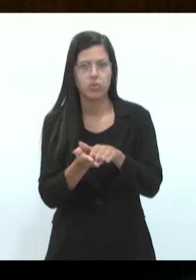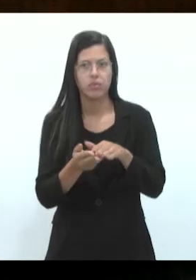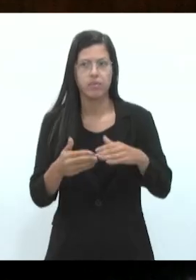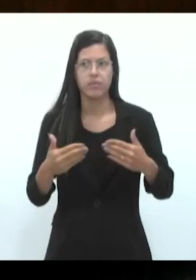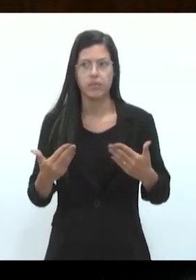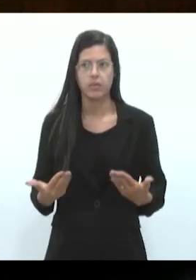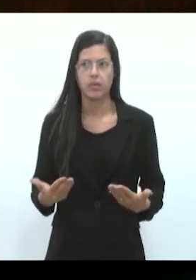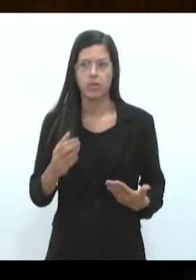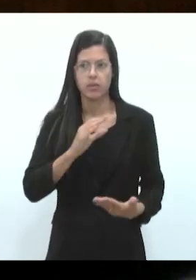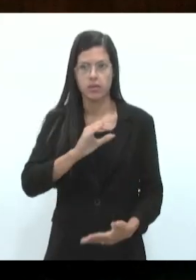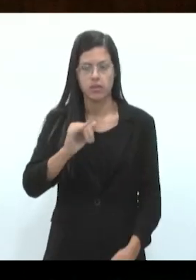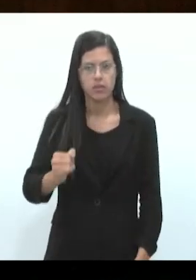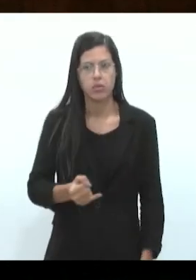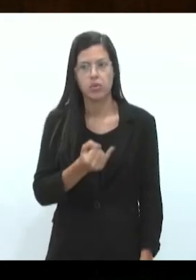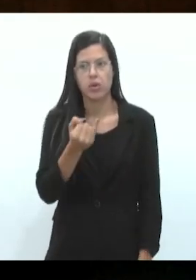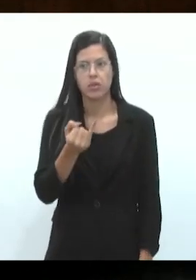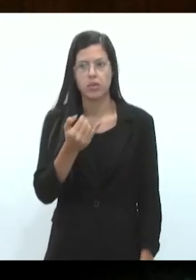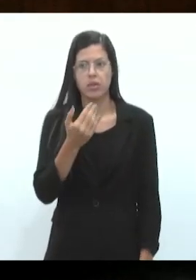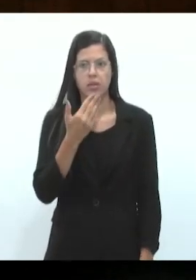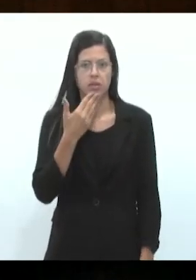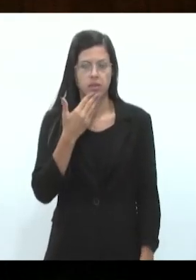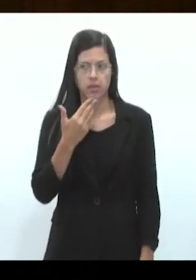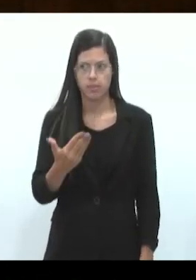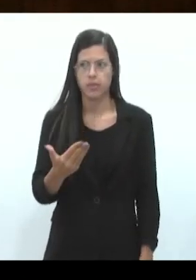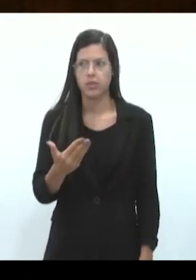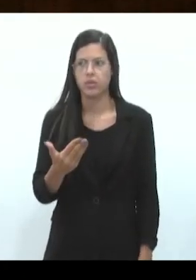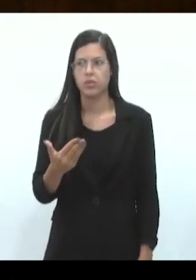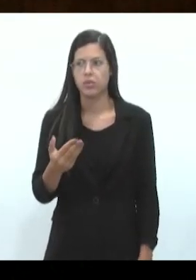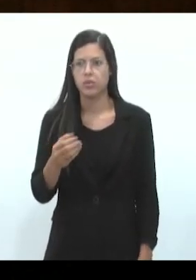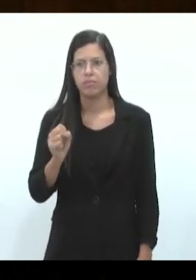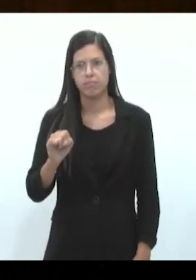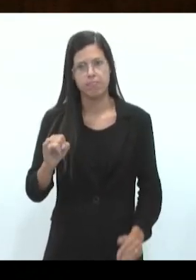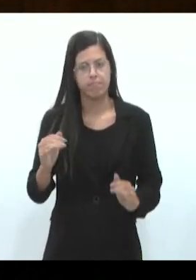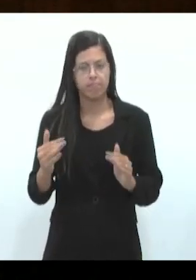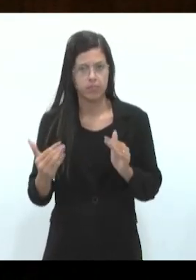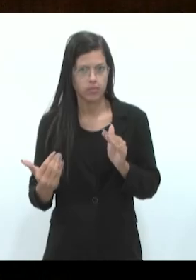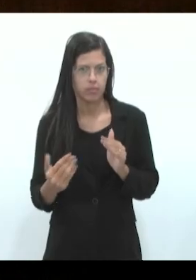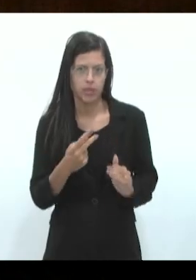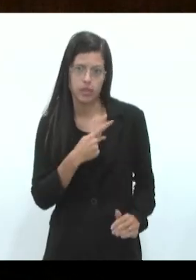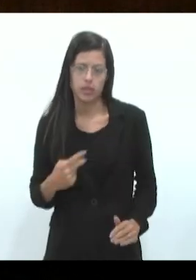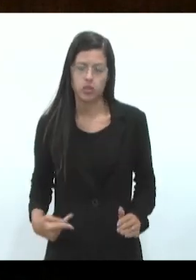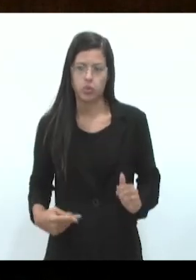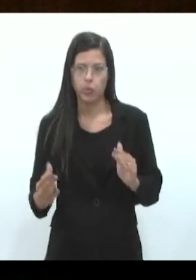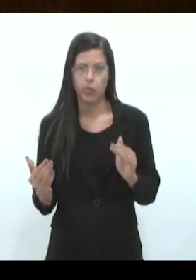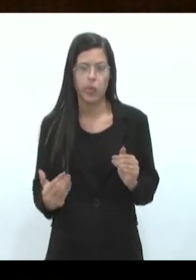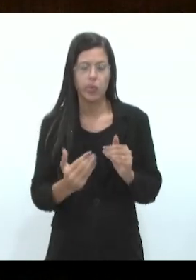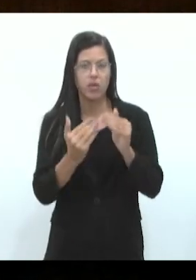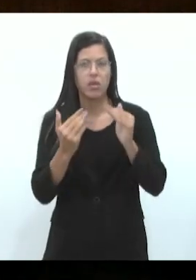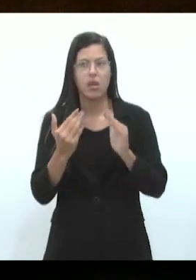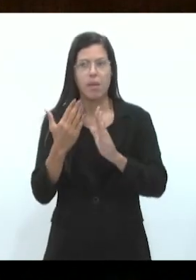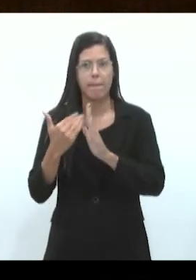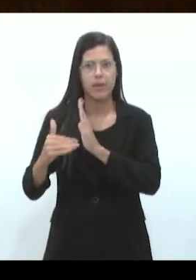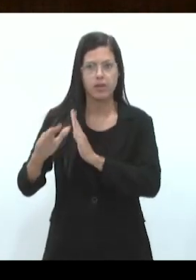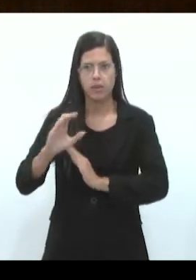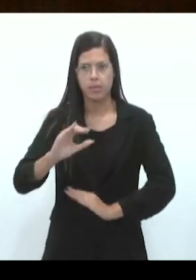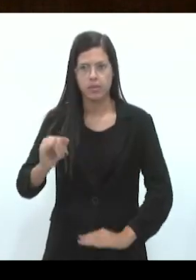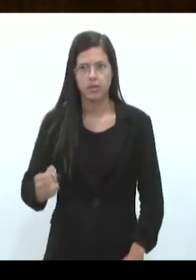a CCJ está solicitando, se Vossa Excelência concordar, encaminhar para ver a possibilidade de